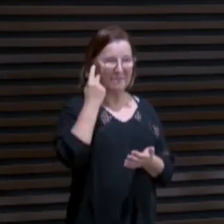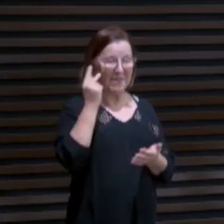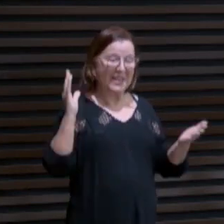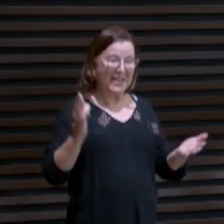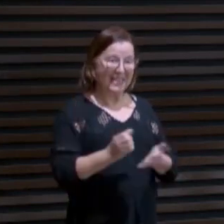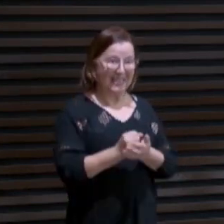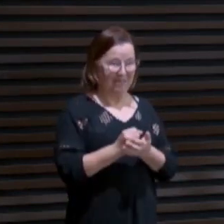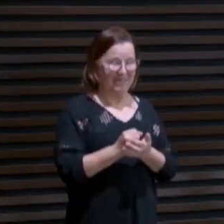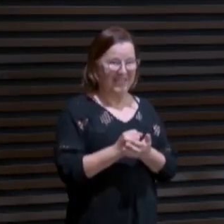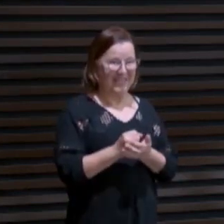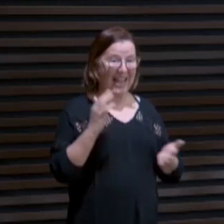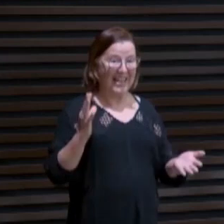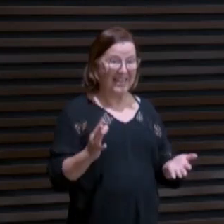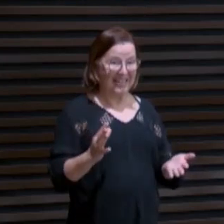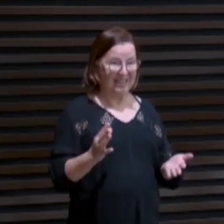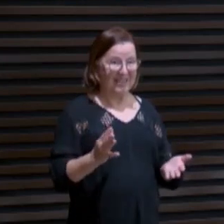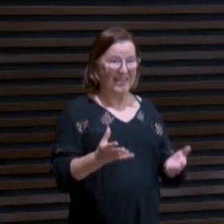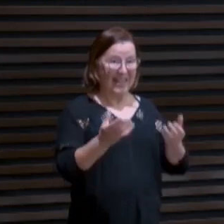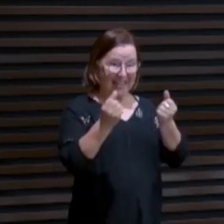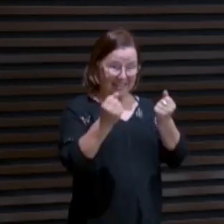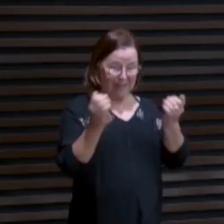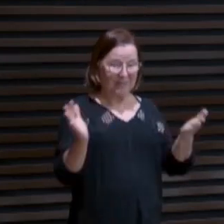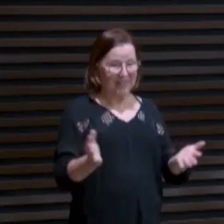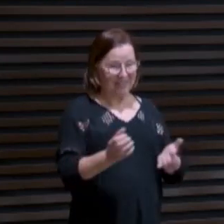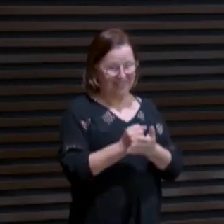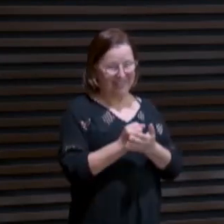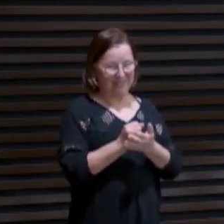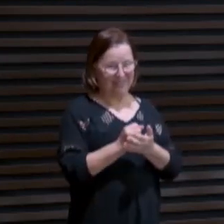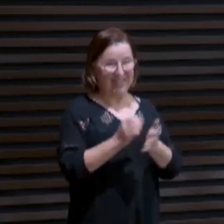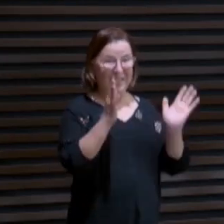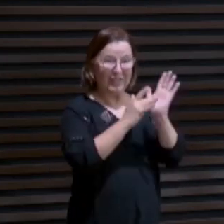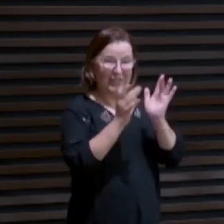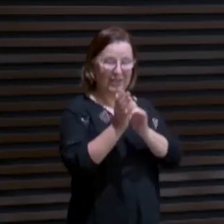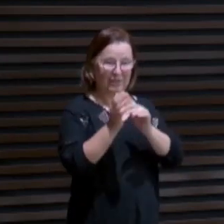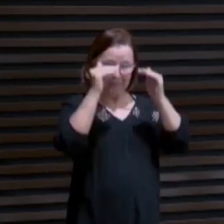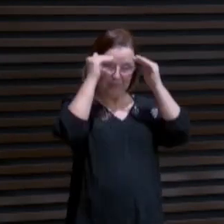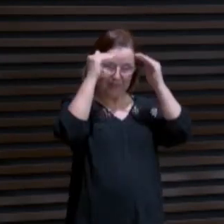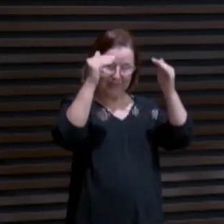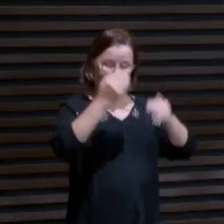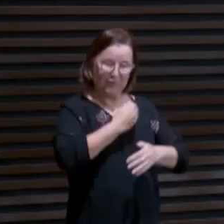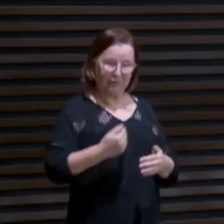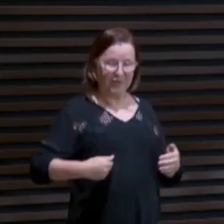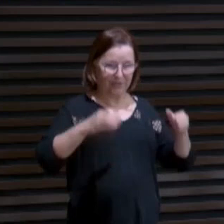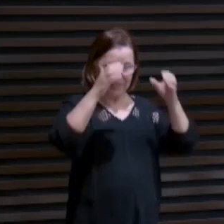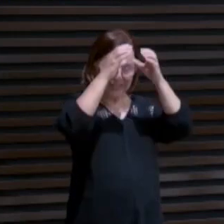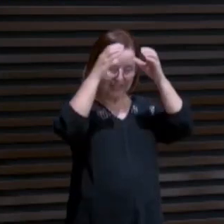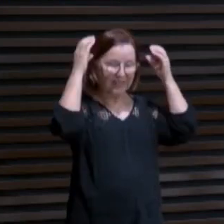Jesus. Jesus se submeteu ao governo de César, porque ele tinha